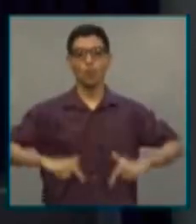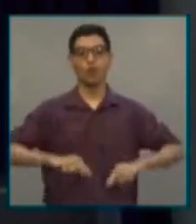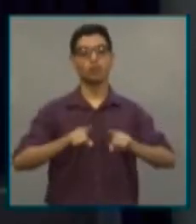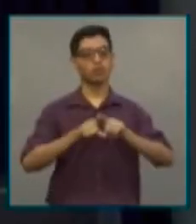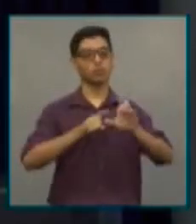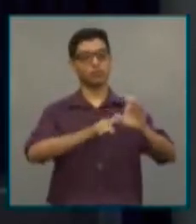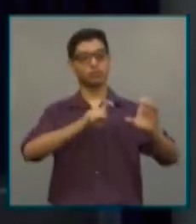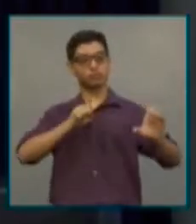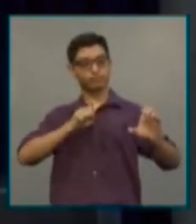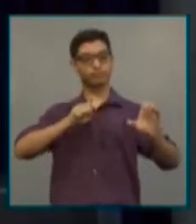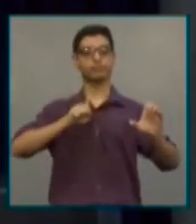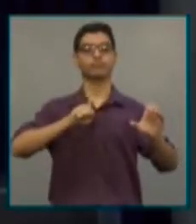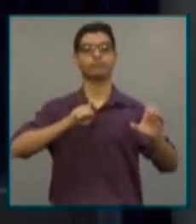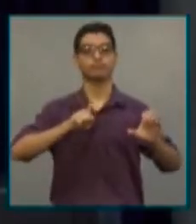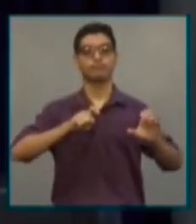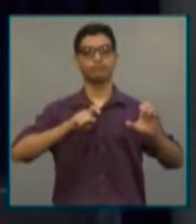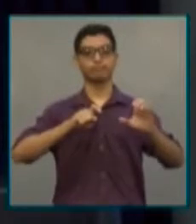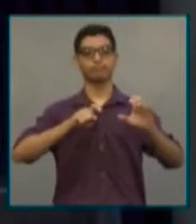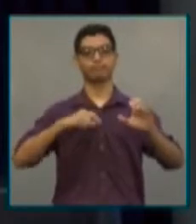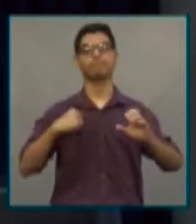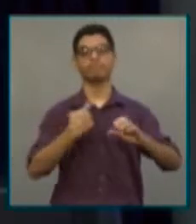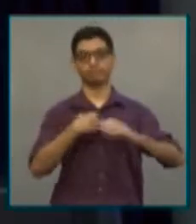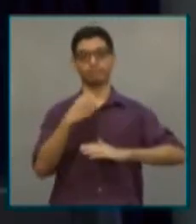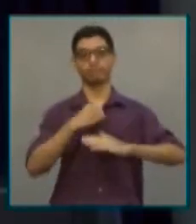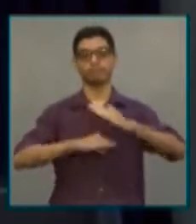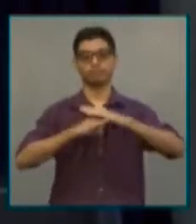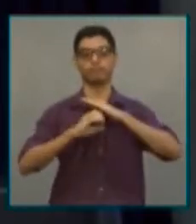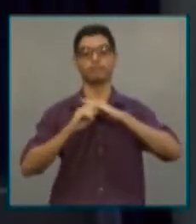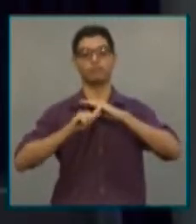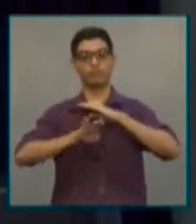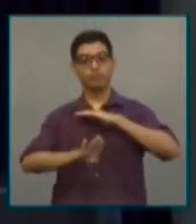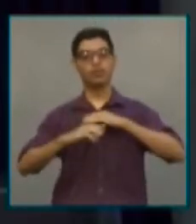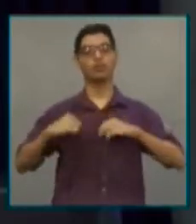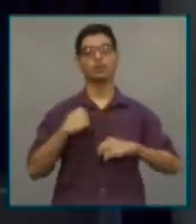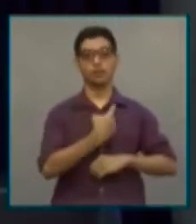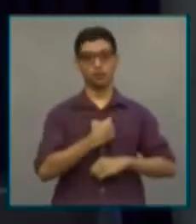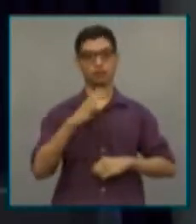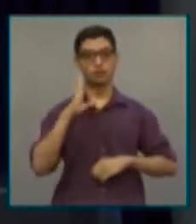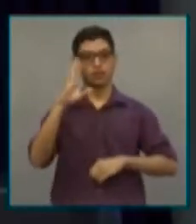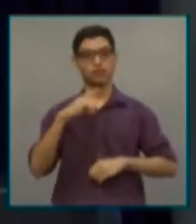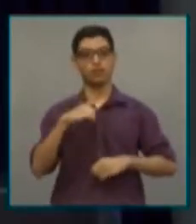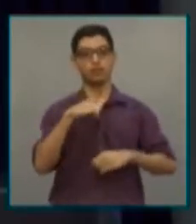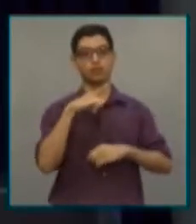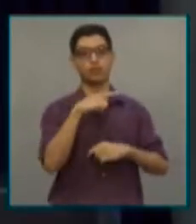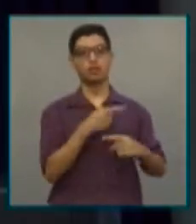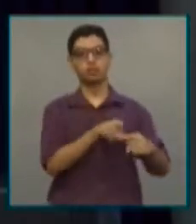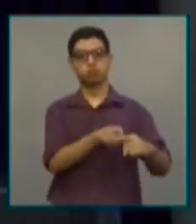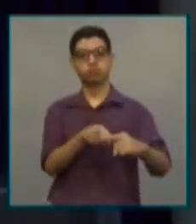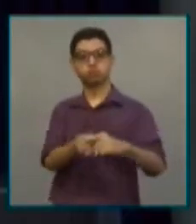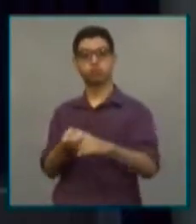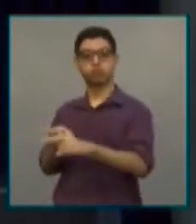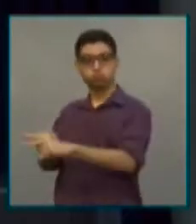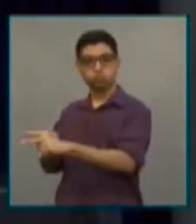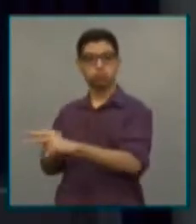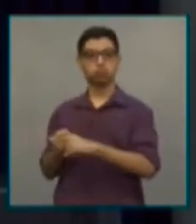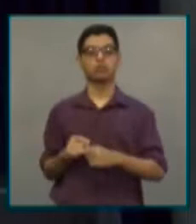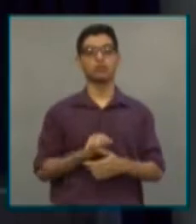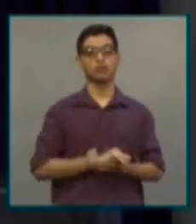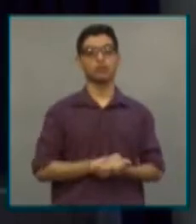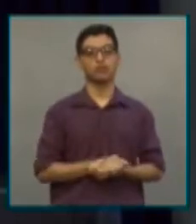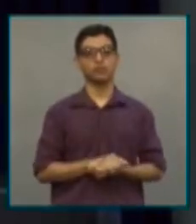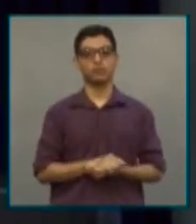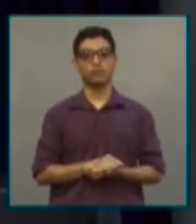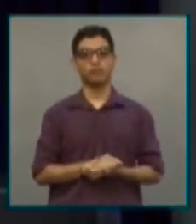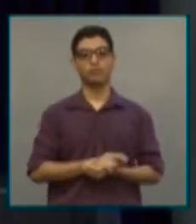instituição. A OAB Ceará hoje está, sim, entranhada com os poderes. É necessário afastar